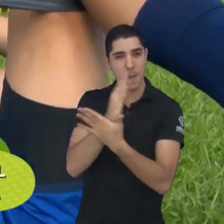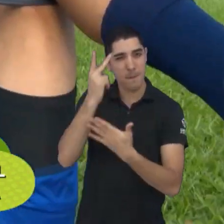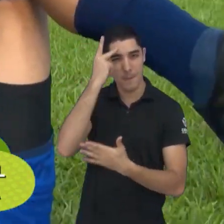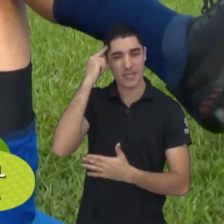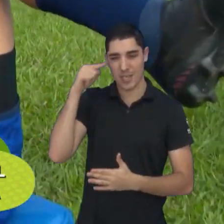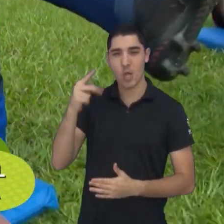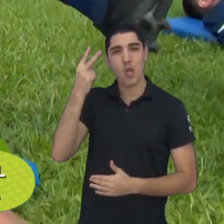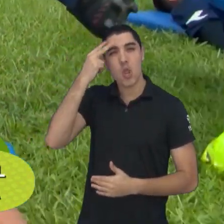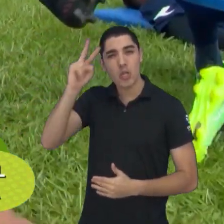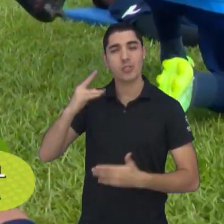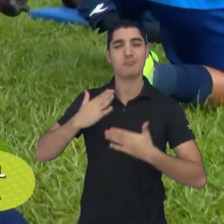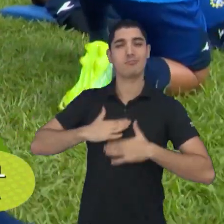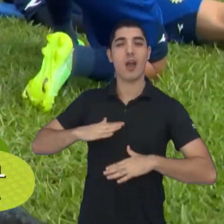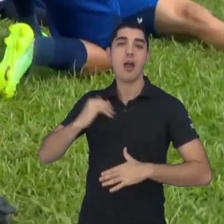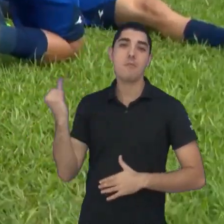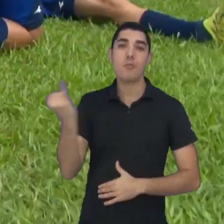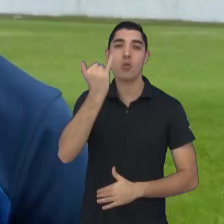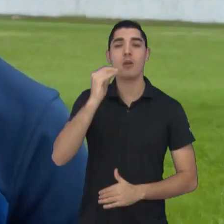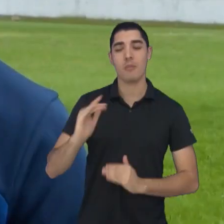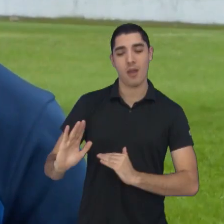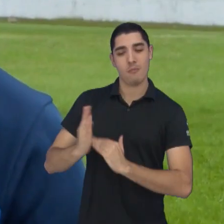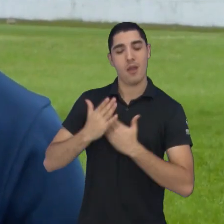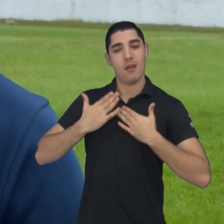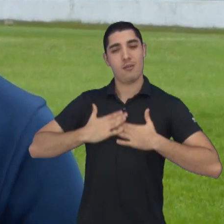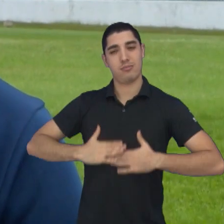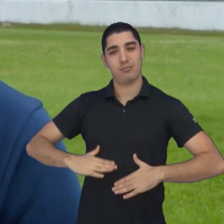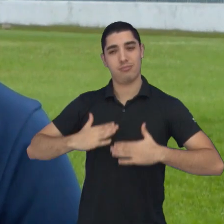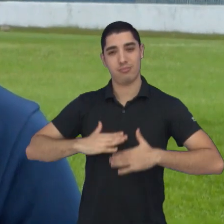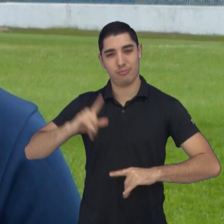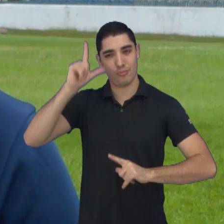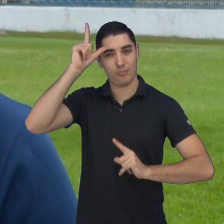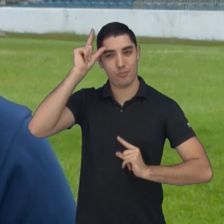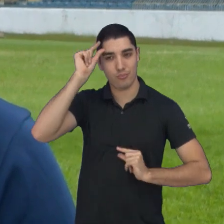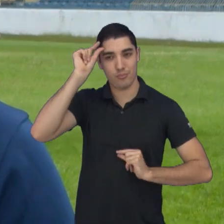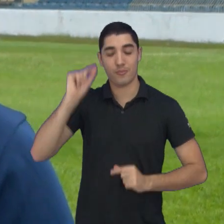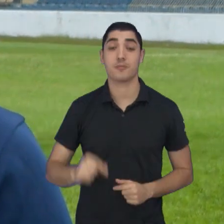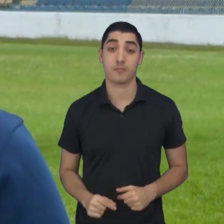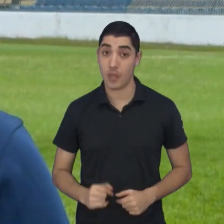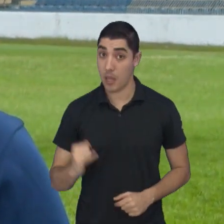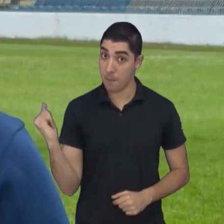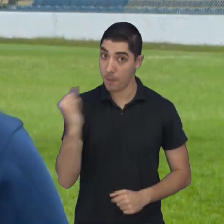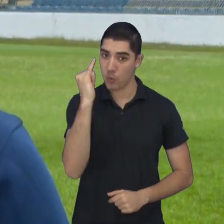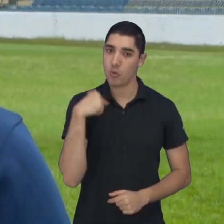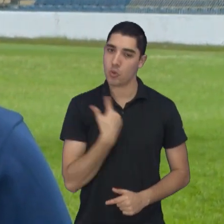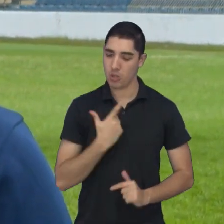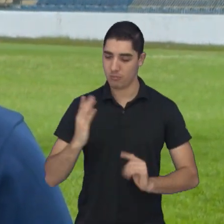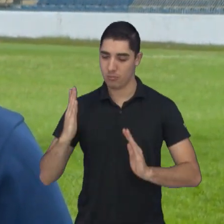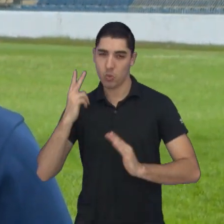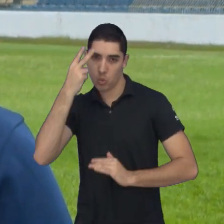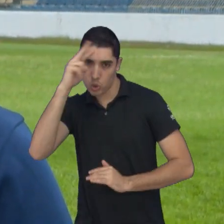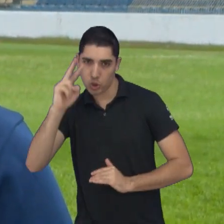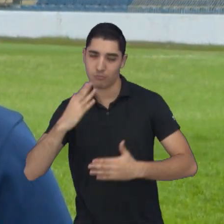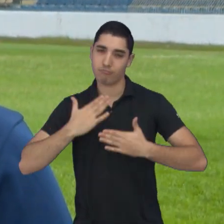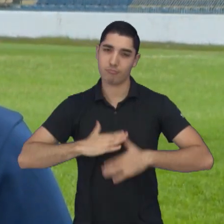serviu para recarregar as energias. Foi muito importante, né, esse momento de descanso para nós. Aproveitei o máximo com a minha